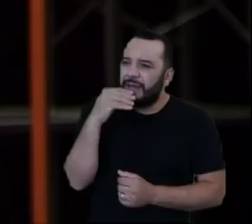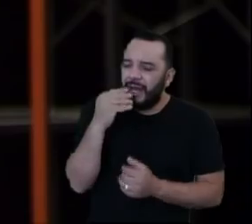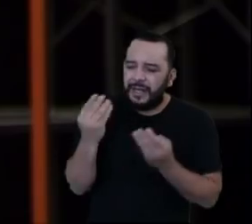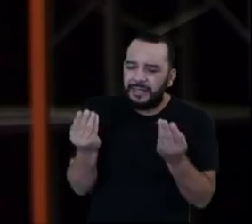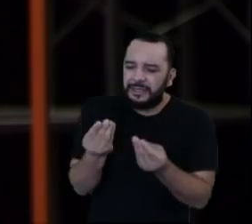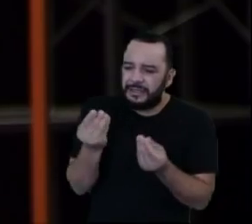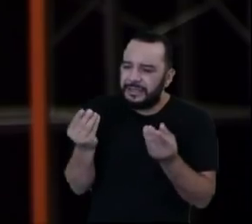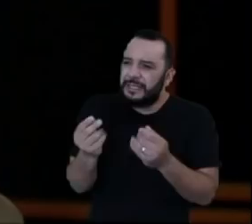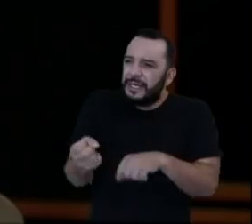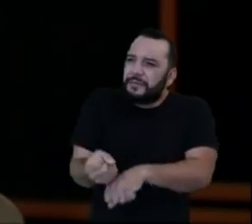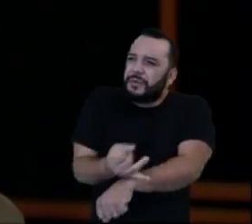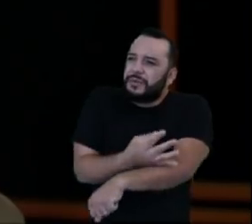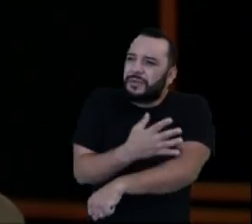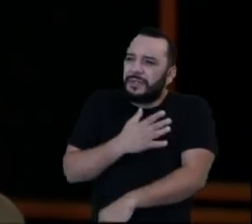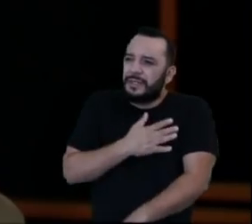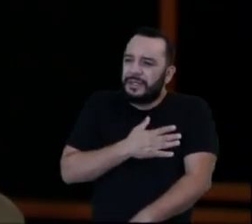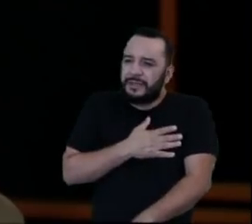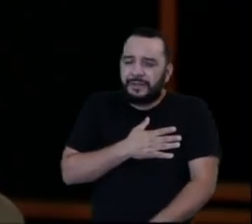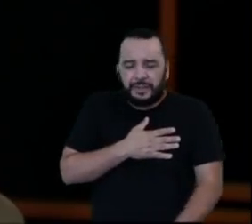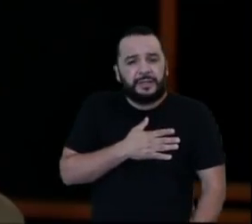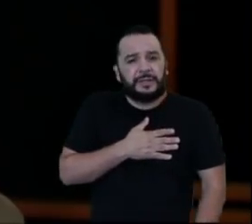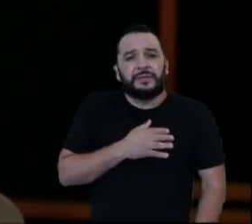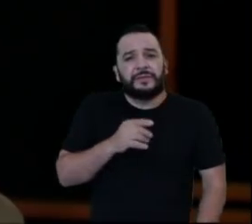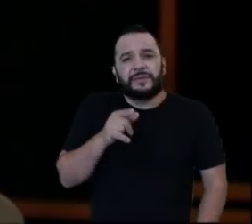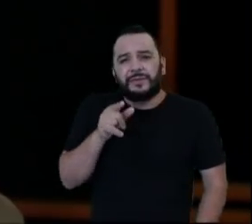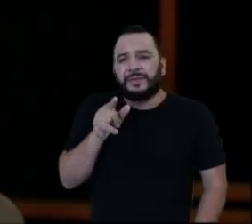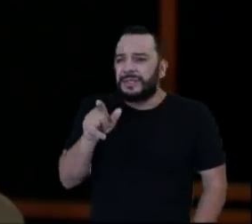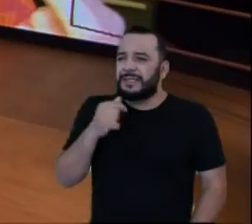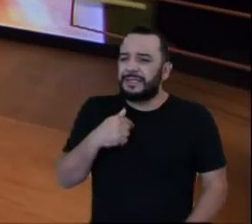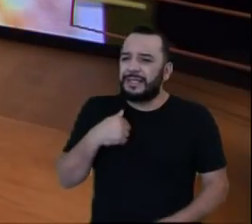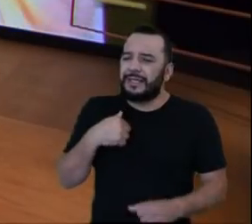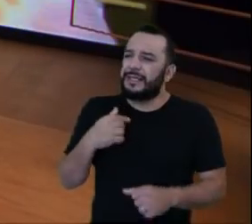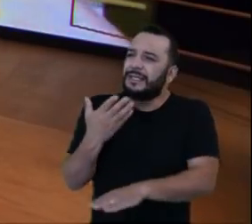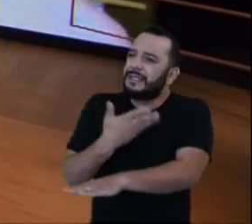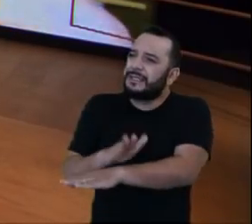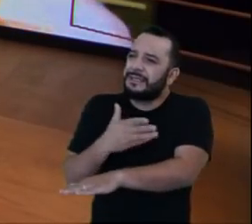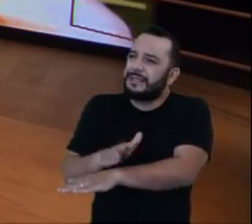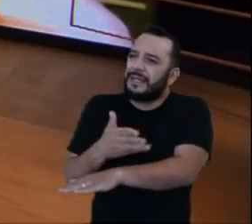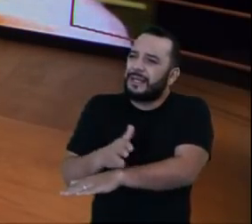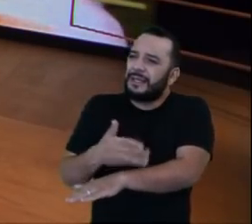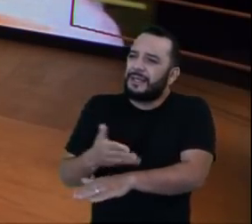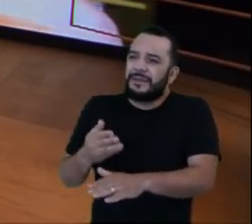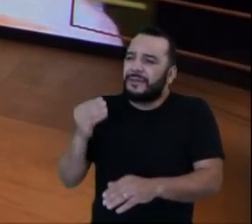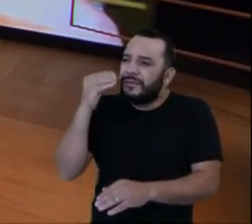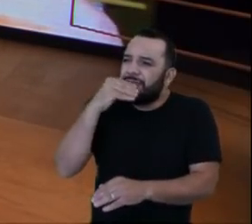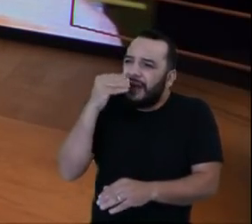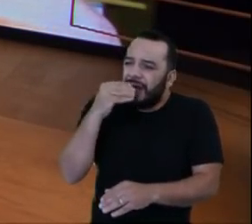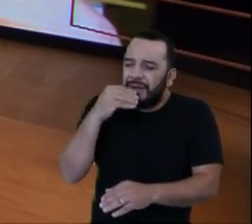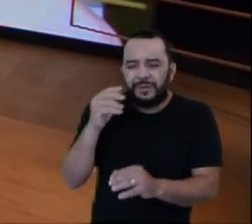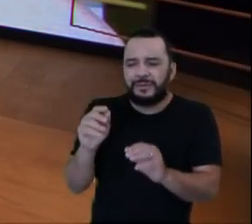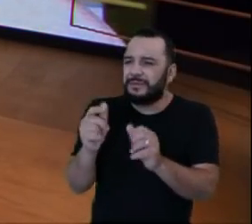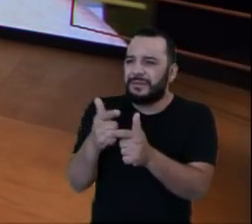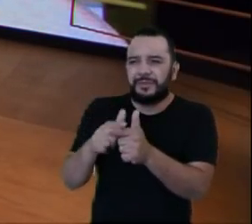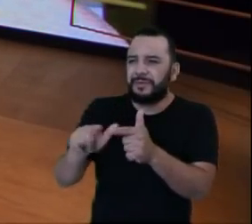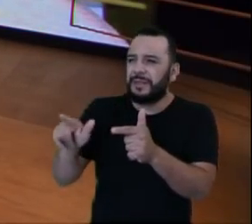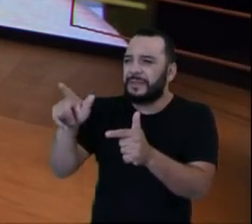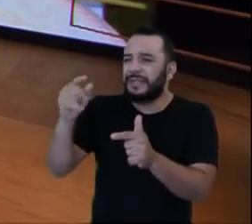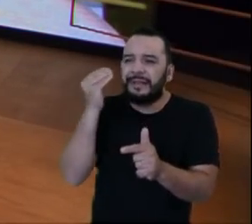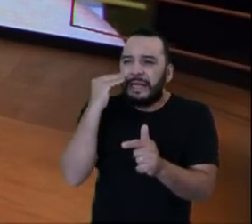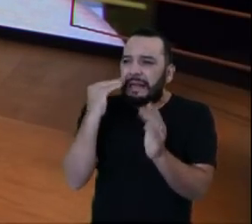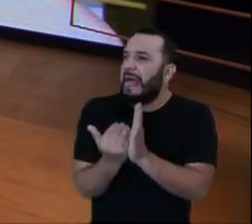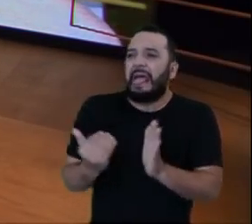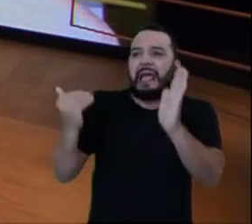triste. Mas era o dia que ele ia assistir. Então eu falei, eu tenho que fazer, né, bem para ele ver e poder me dar um retorno.